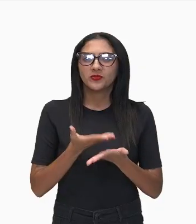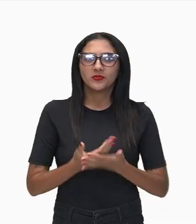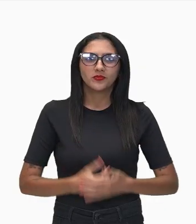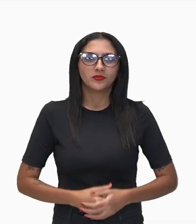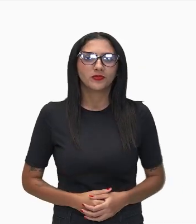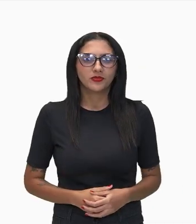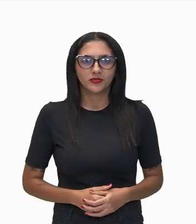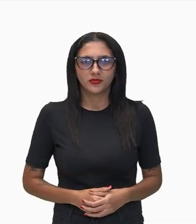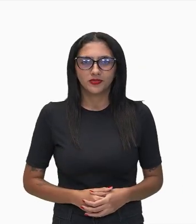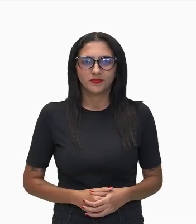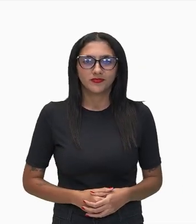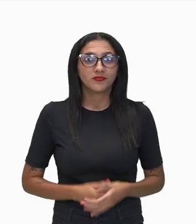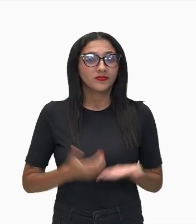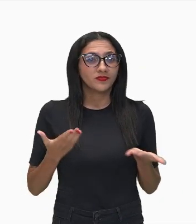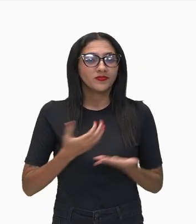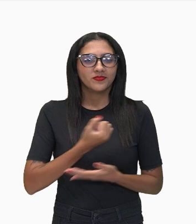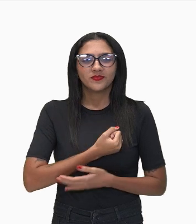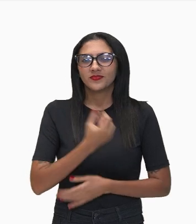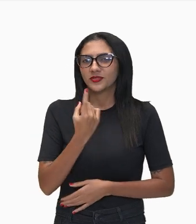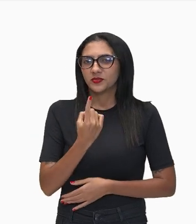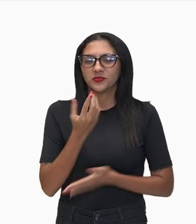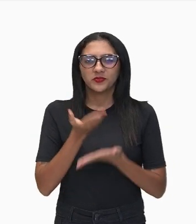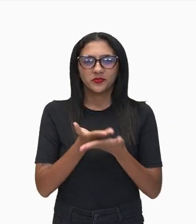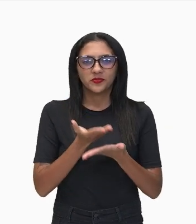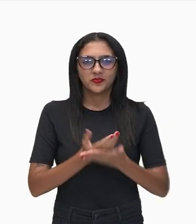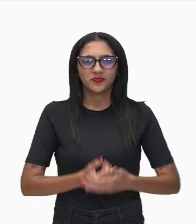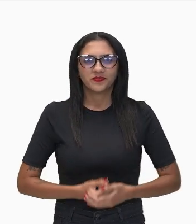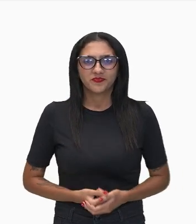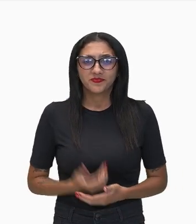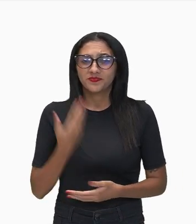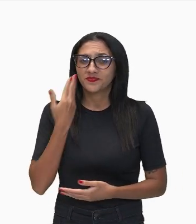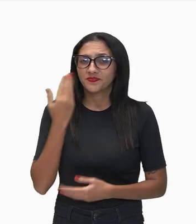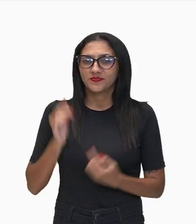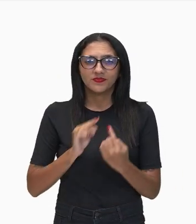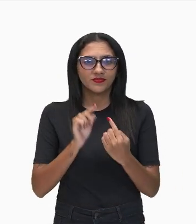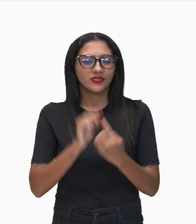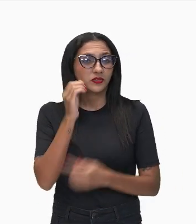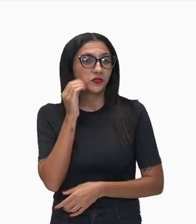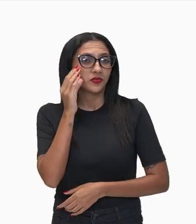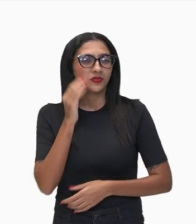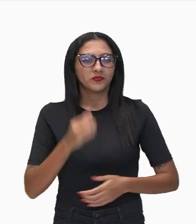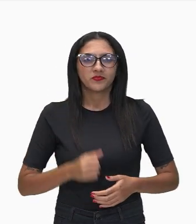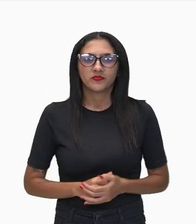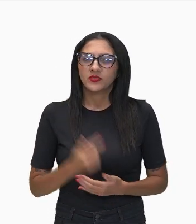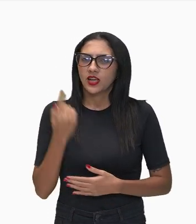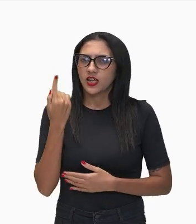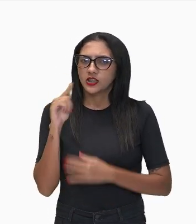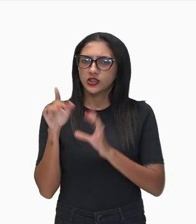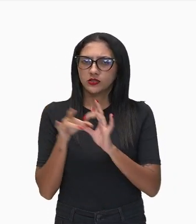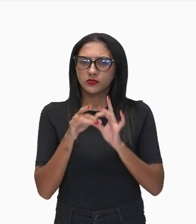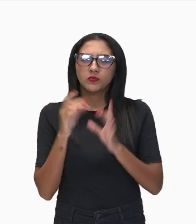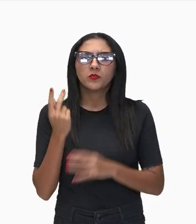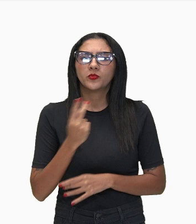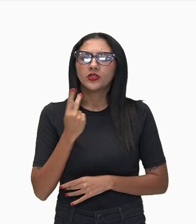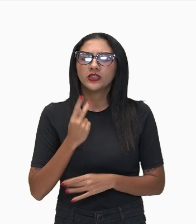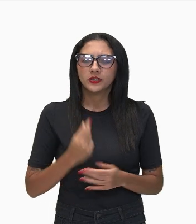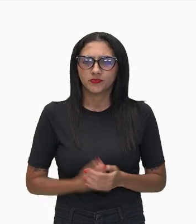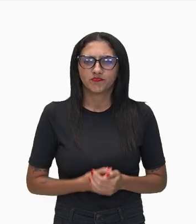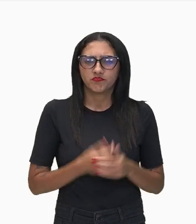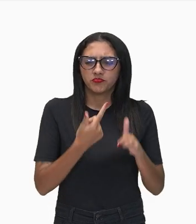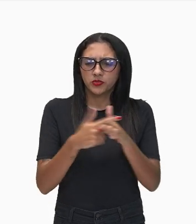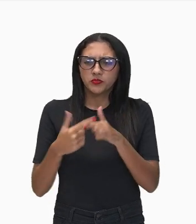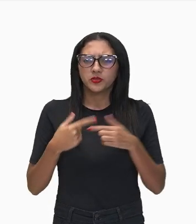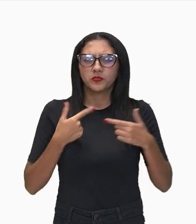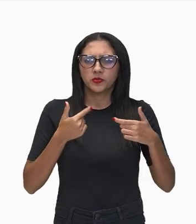aula. Esta é a aula de número 1, que tem como objeto de conhecimento Geopolítica, conflitos entre